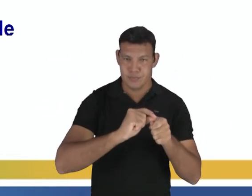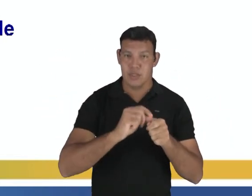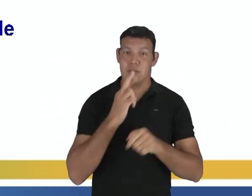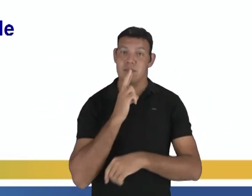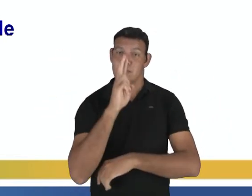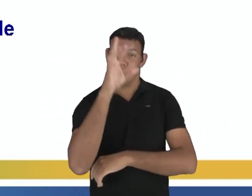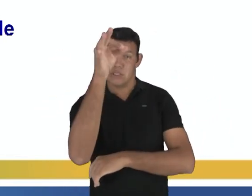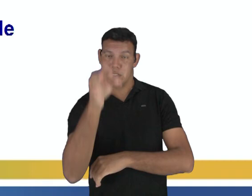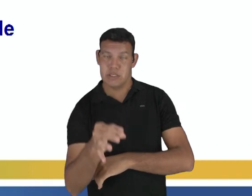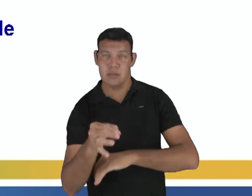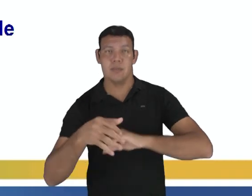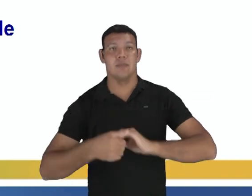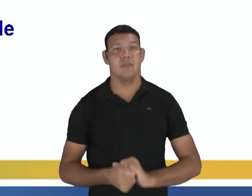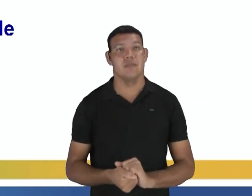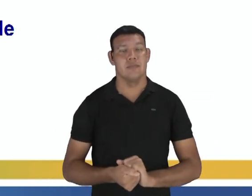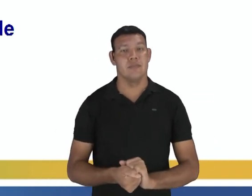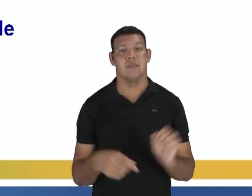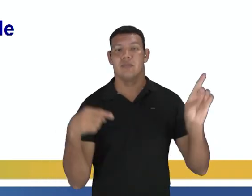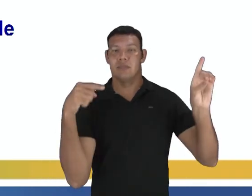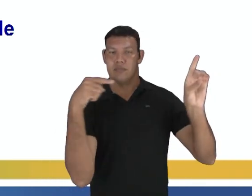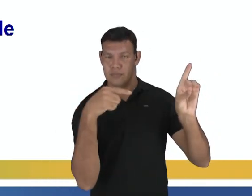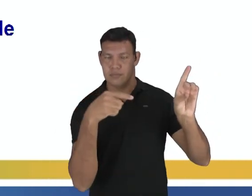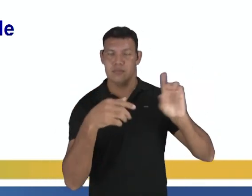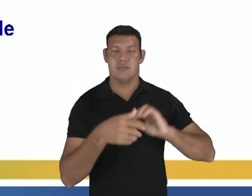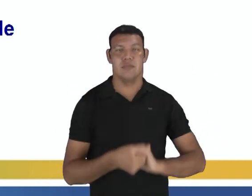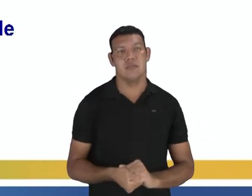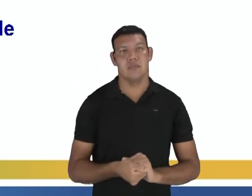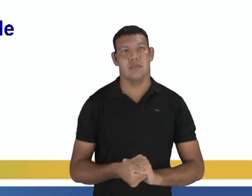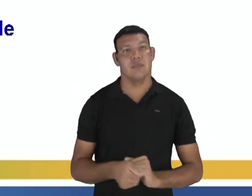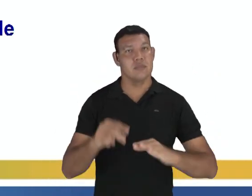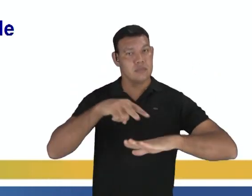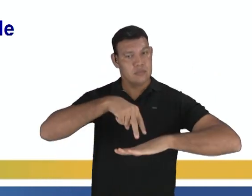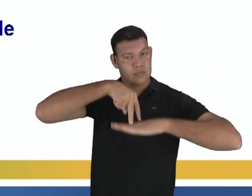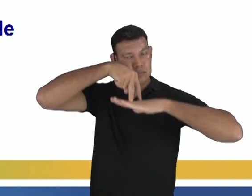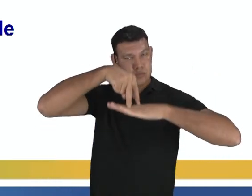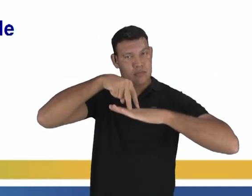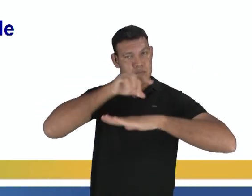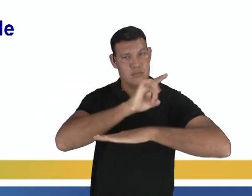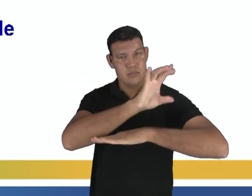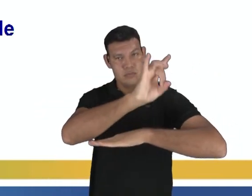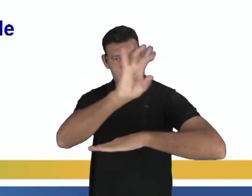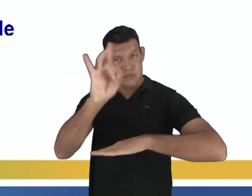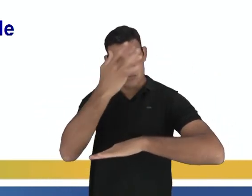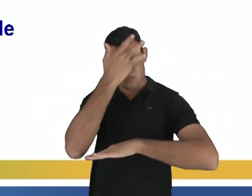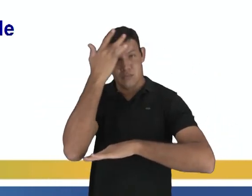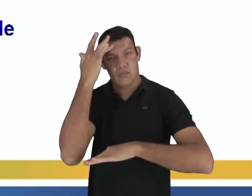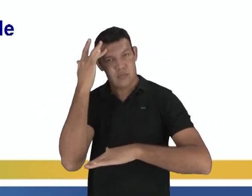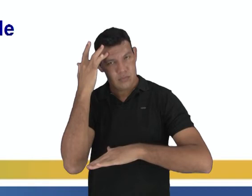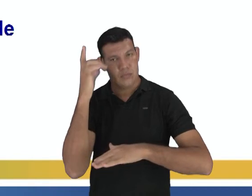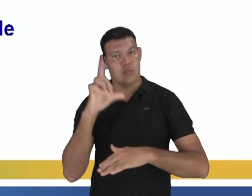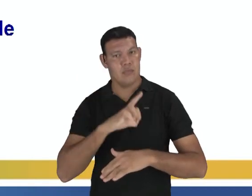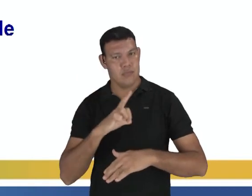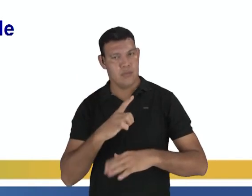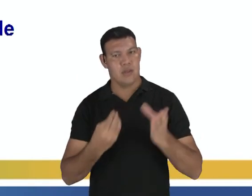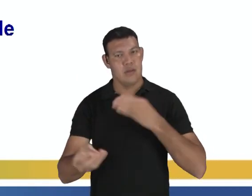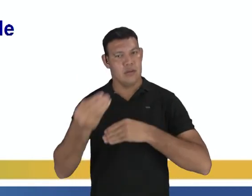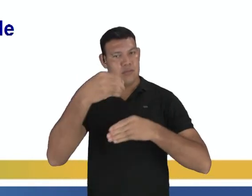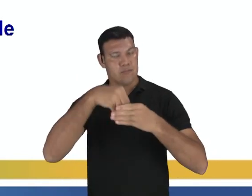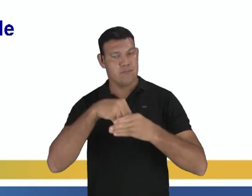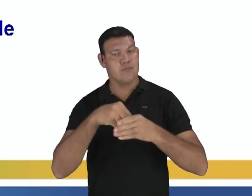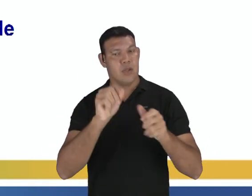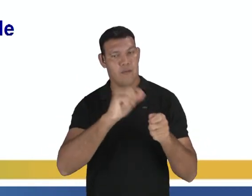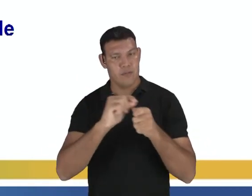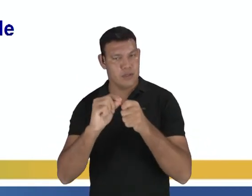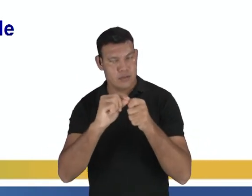resposta correta é expressa na alternativa D, a posição que os indivíduos ocupam nas relações de